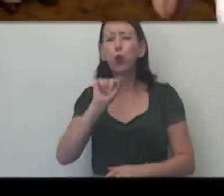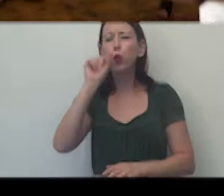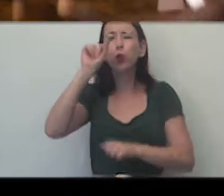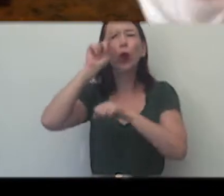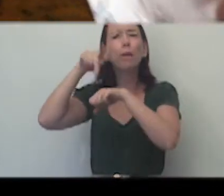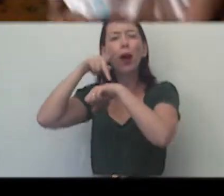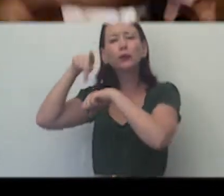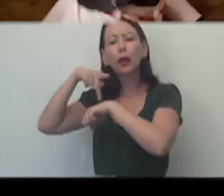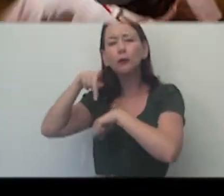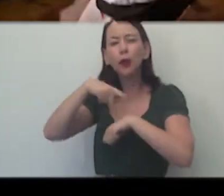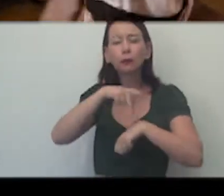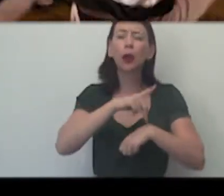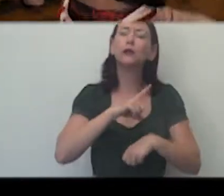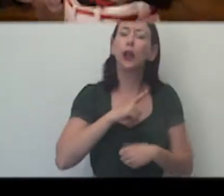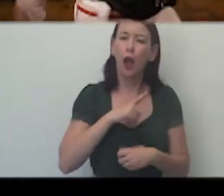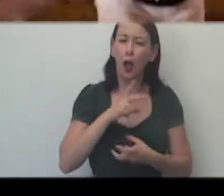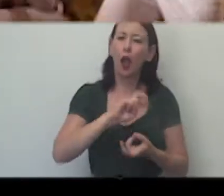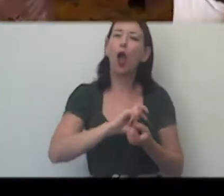do mundo.